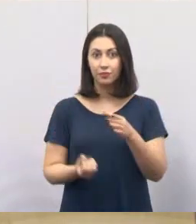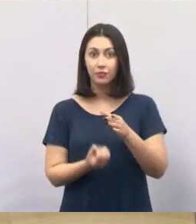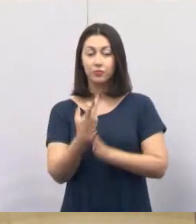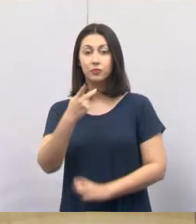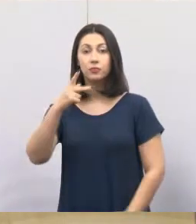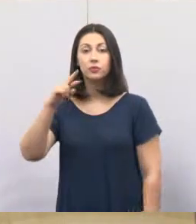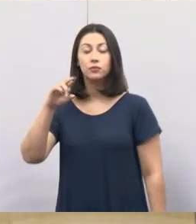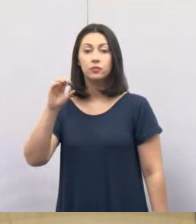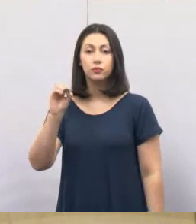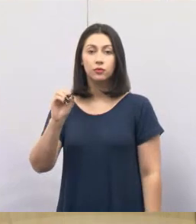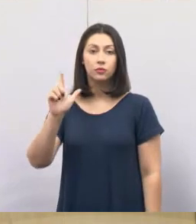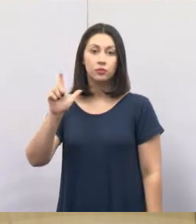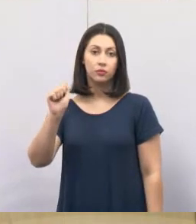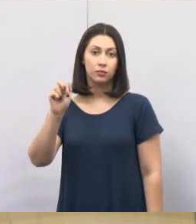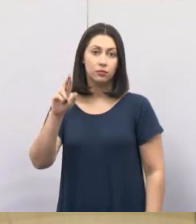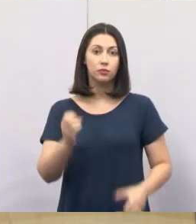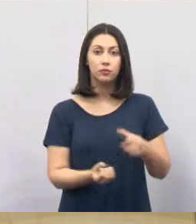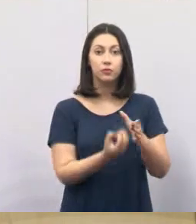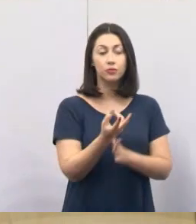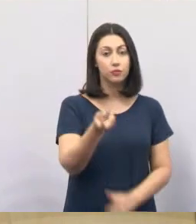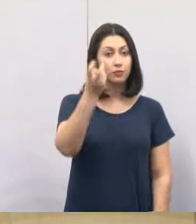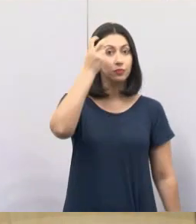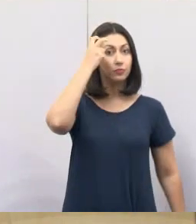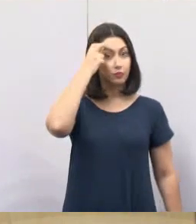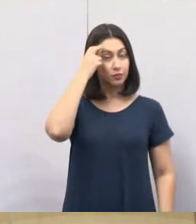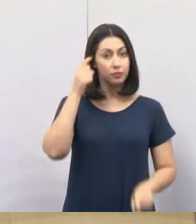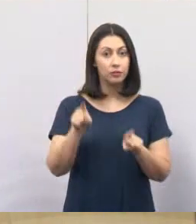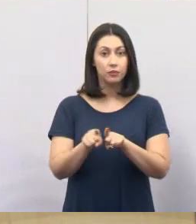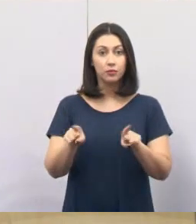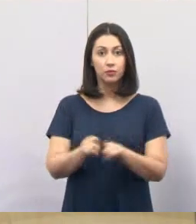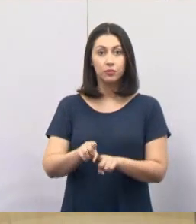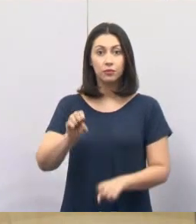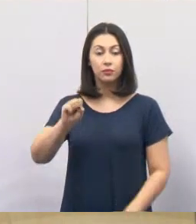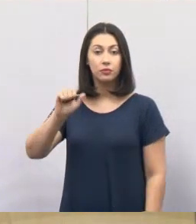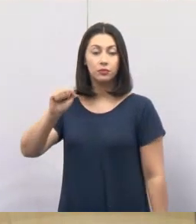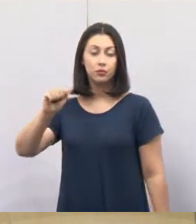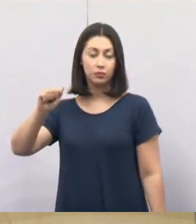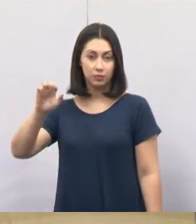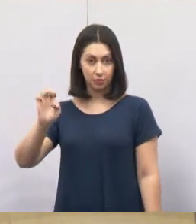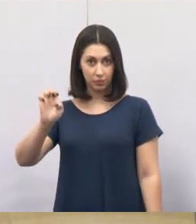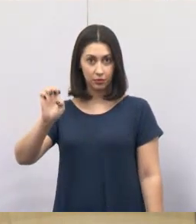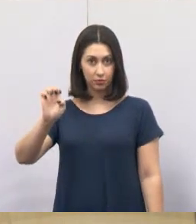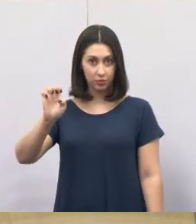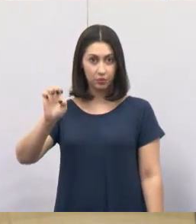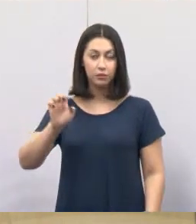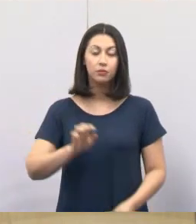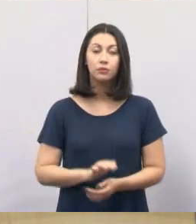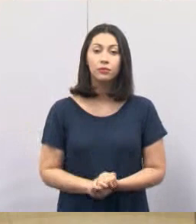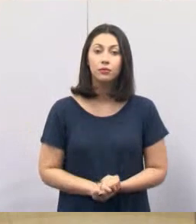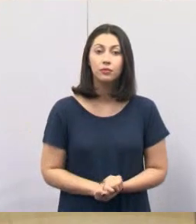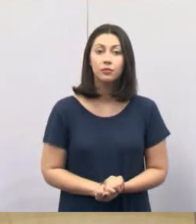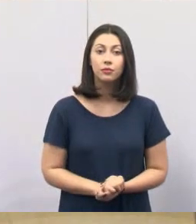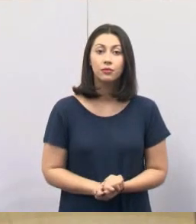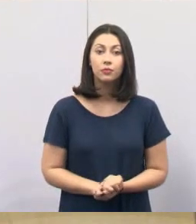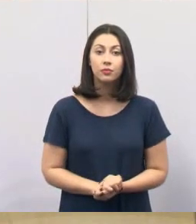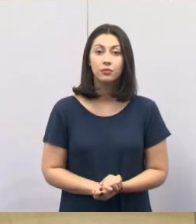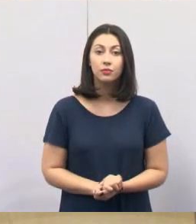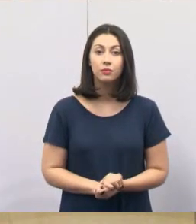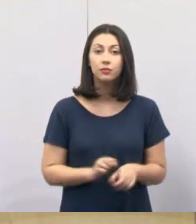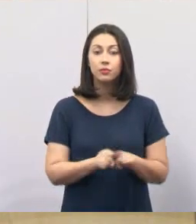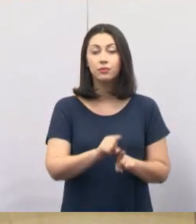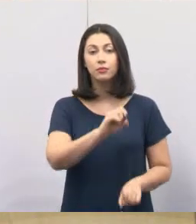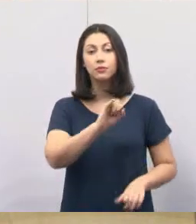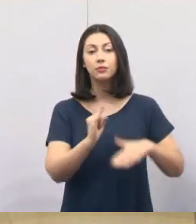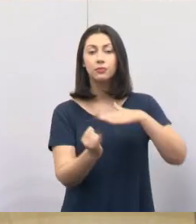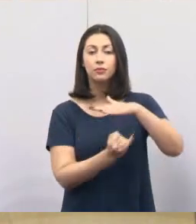de Jacareí, à Fundação Cultural de Jacareí, José Maria de Abreu, ao SAI, Serviços Autônomos de Água e Esgoto, Jacareí, São Paulo, ao